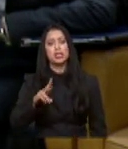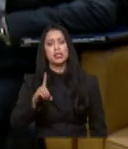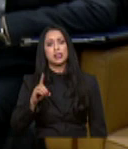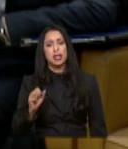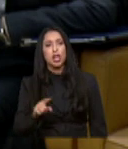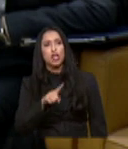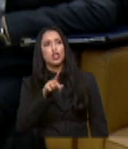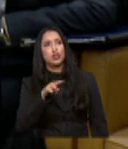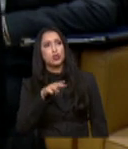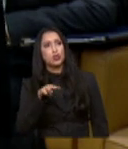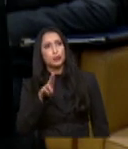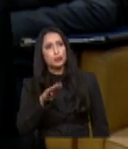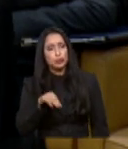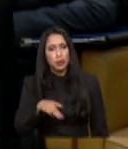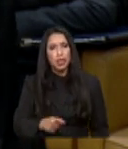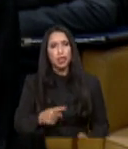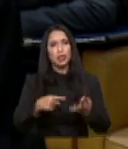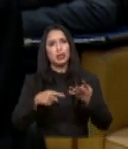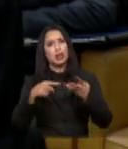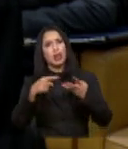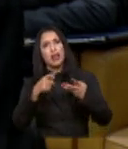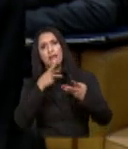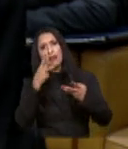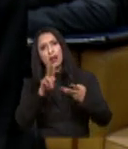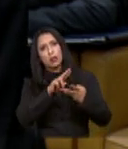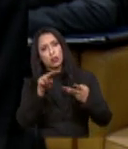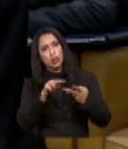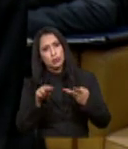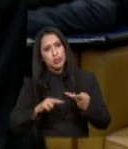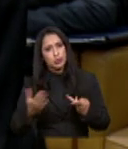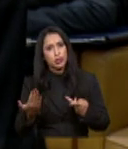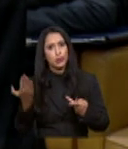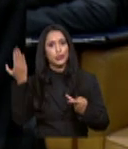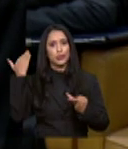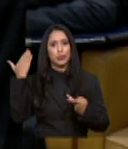Zumbi dos Palmares, nós honramos Dorothy Stang.